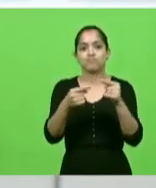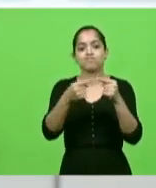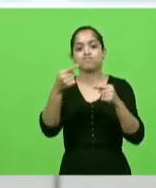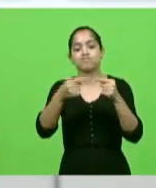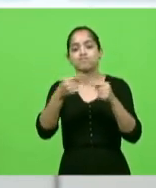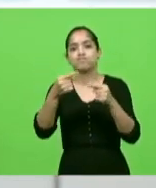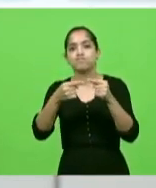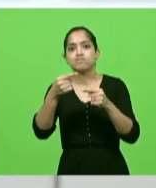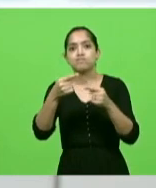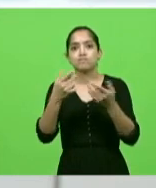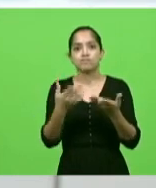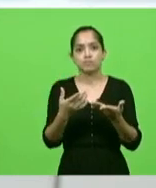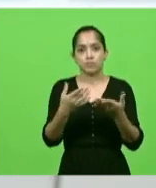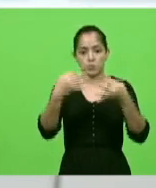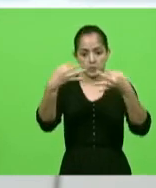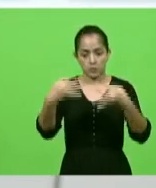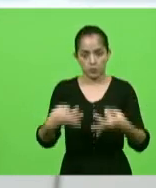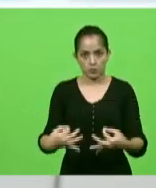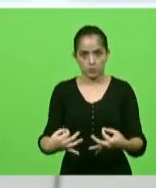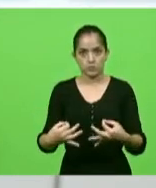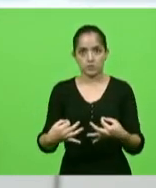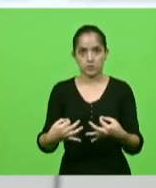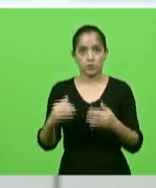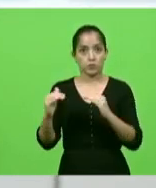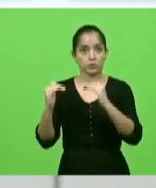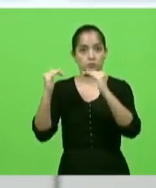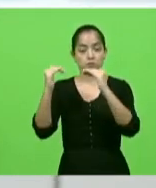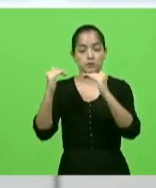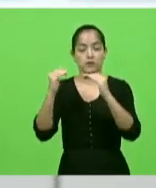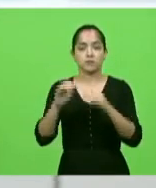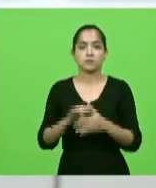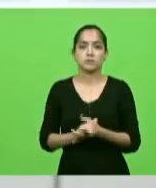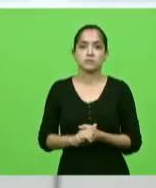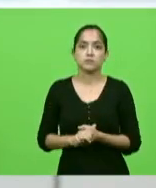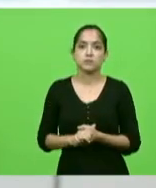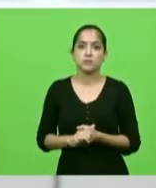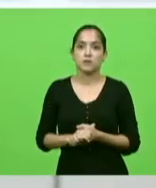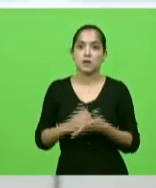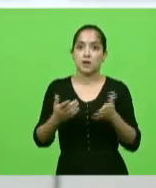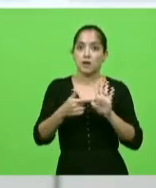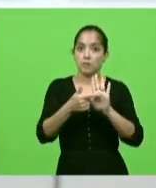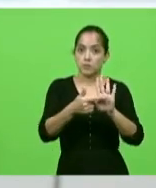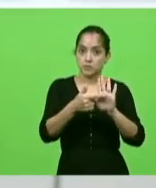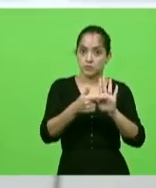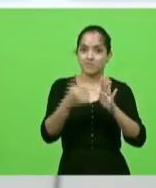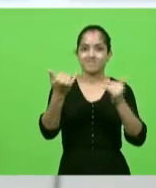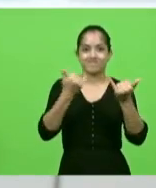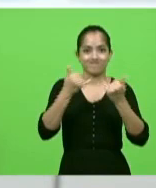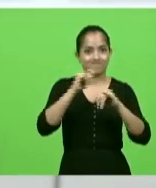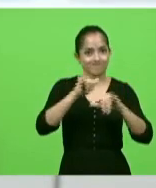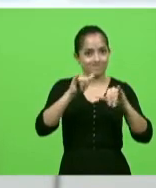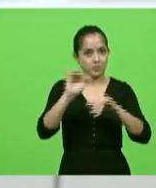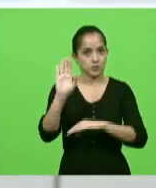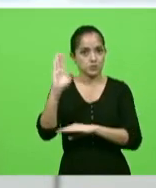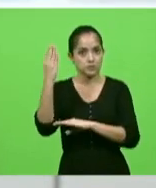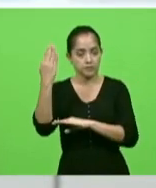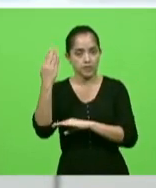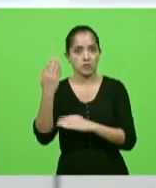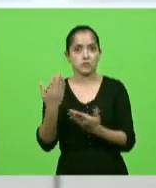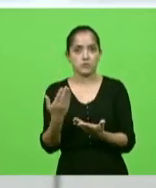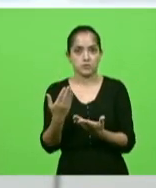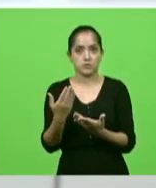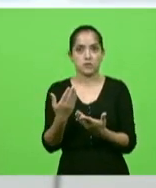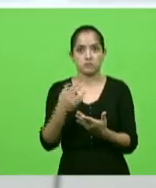a honra e o decoro do cargo no tocante a prestação de informações falsas a implantação